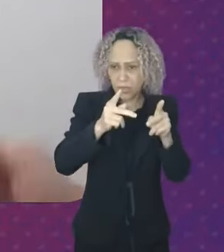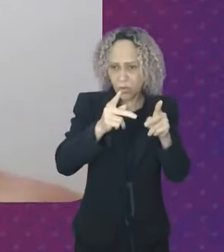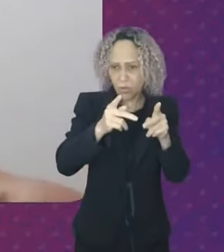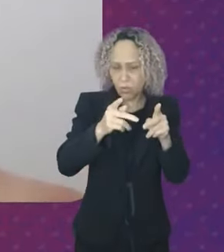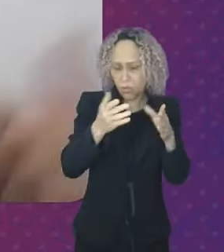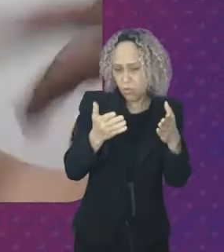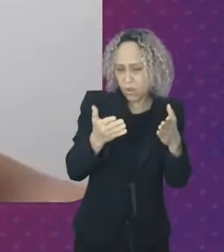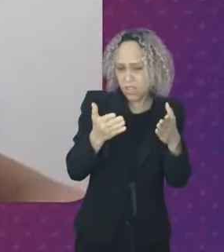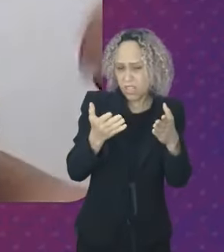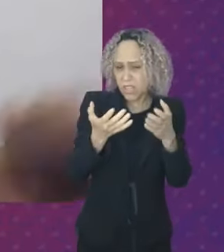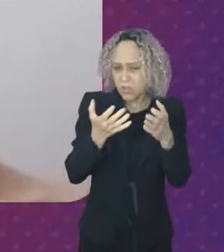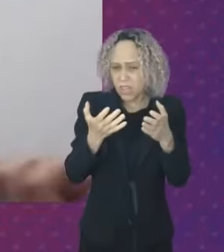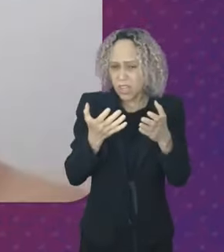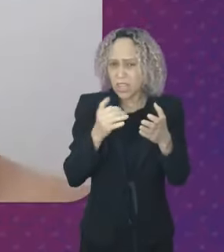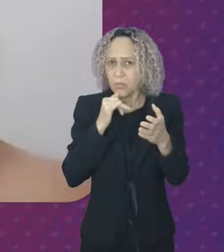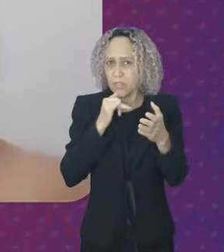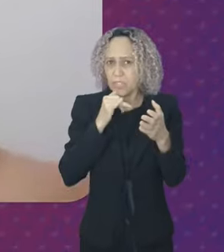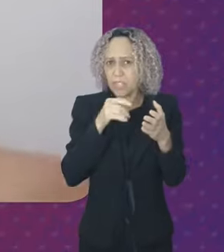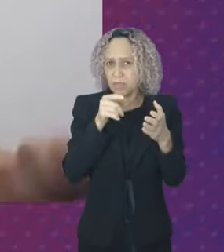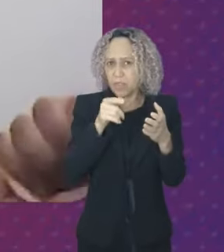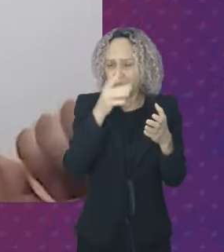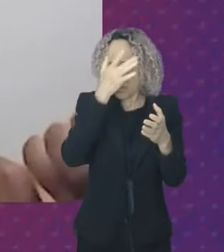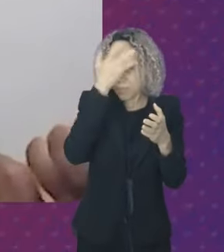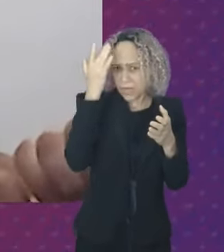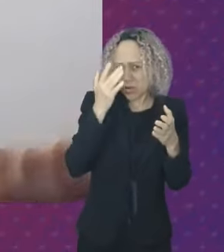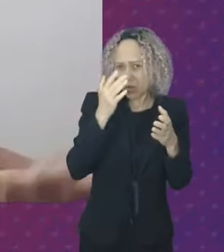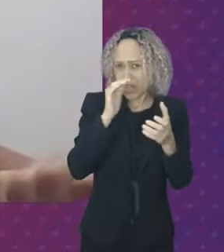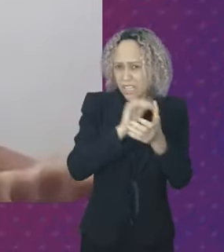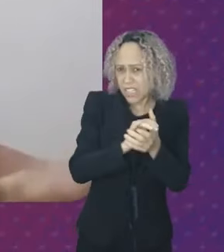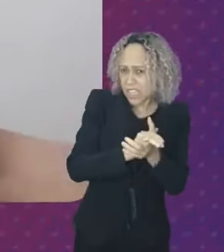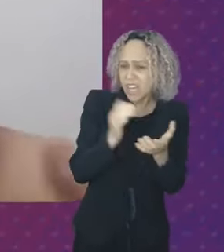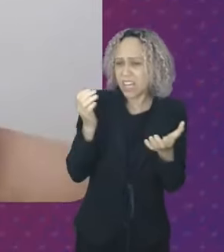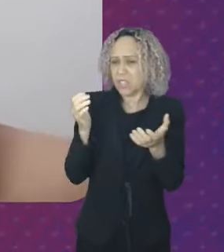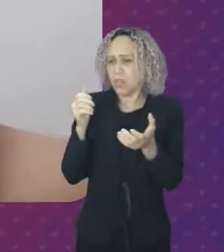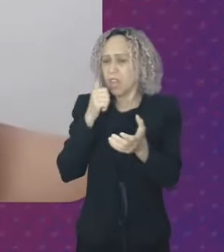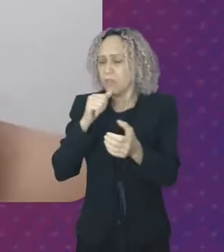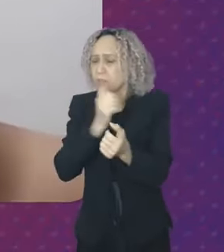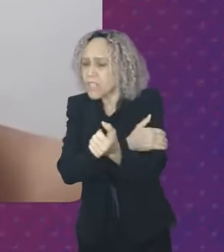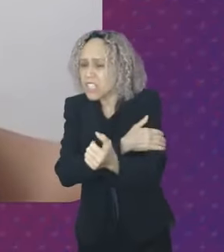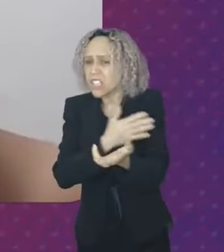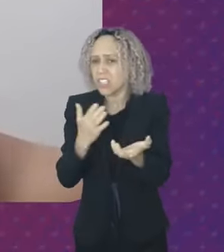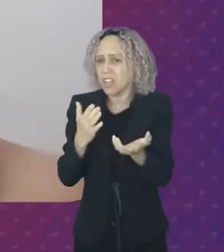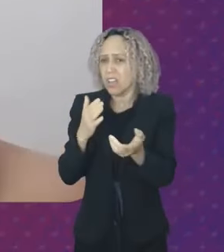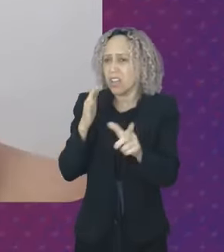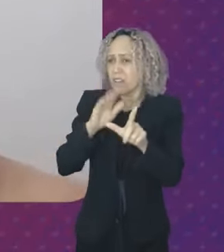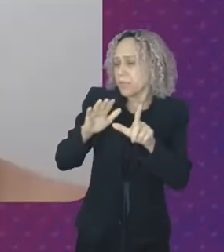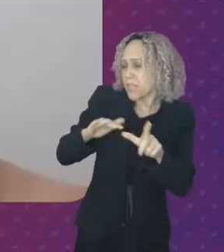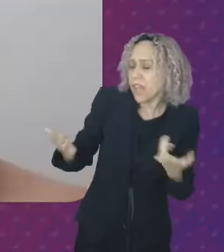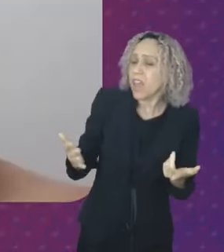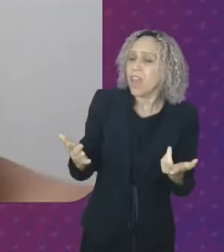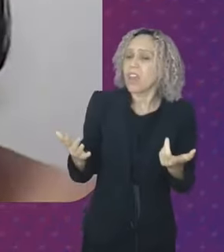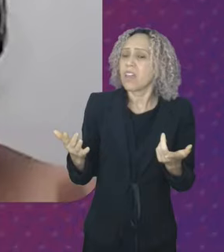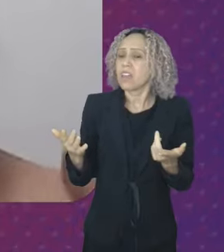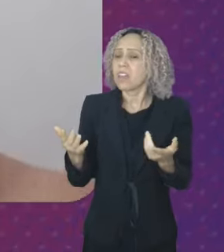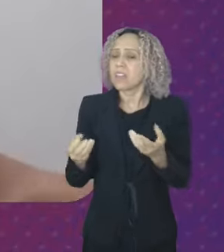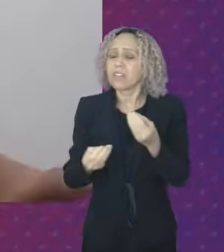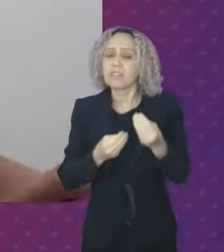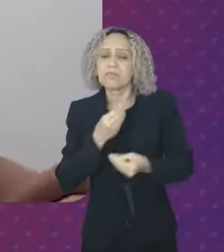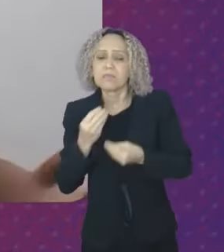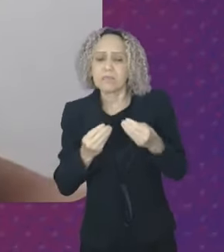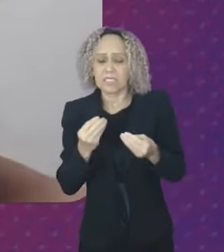É LGBT? É feminista? O que ele gosta de fazer? Quais são as principais dores desse eleitorado?